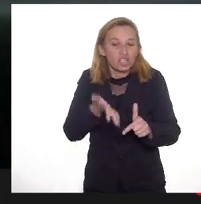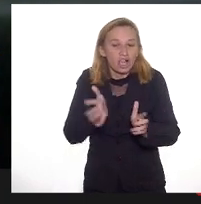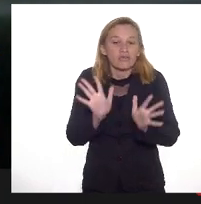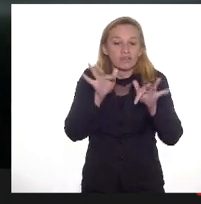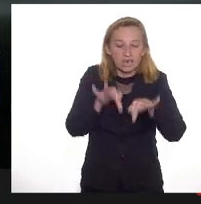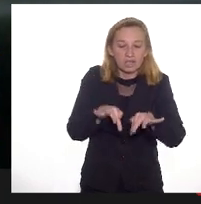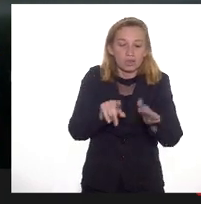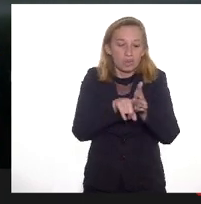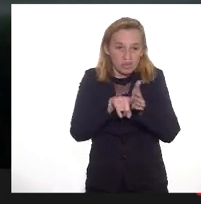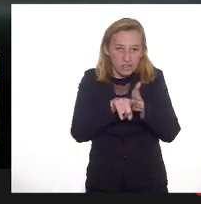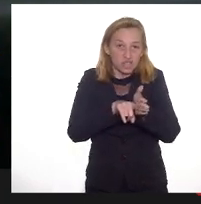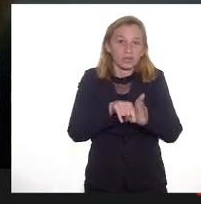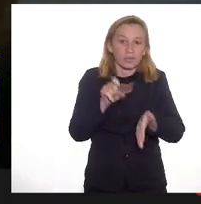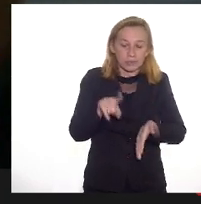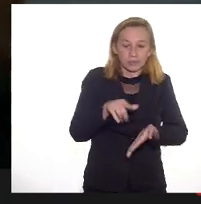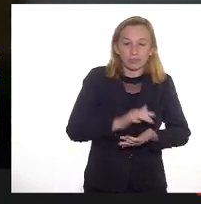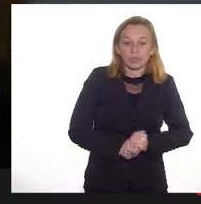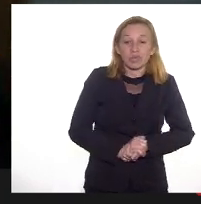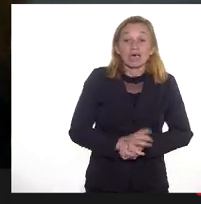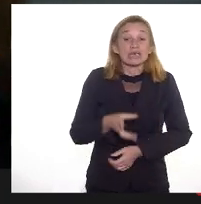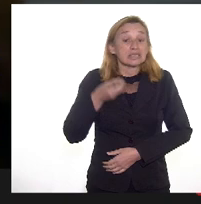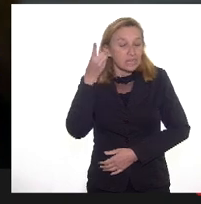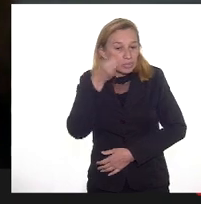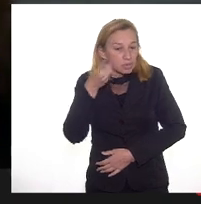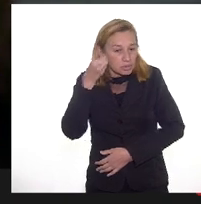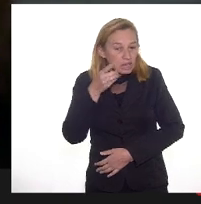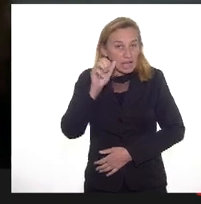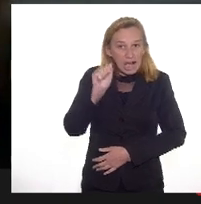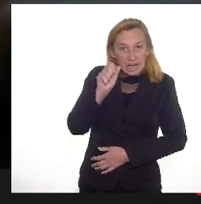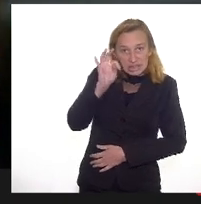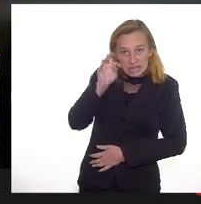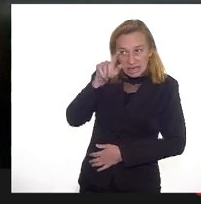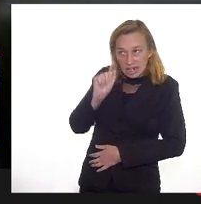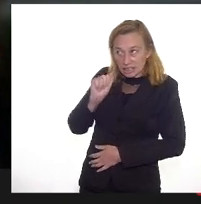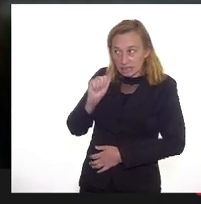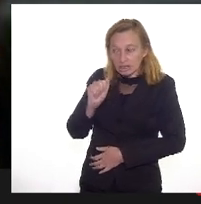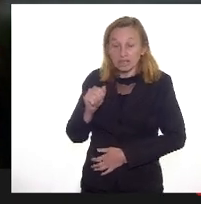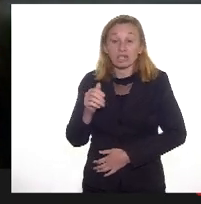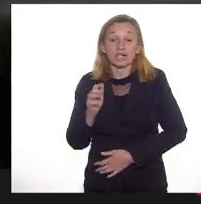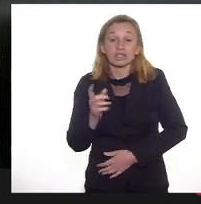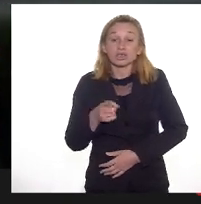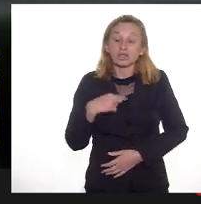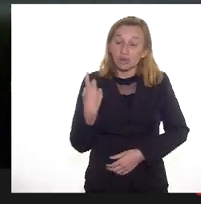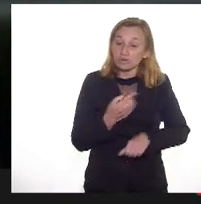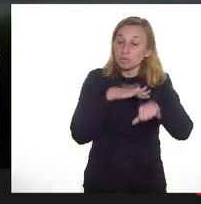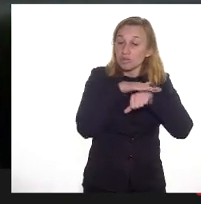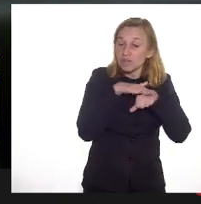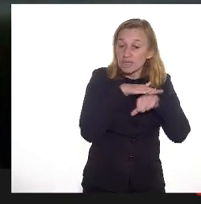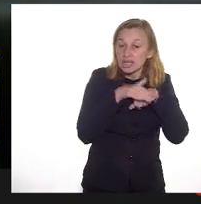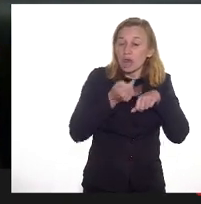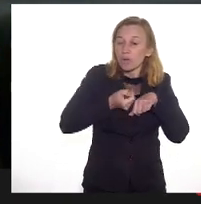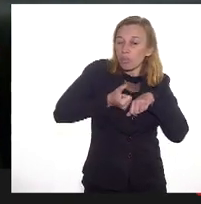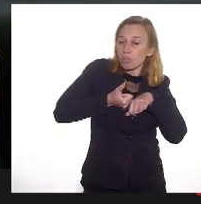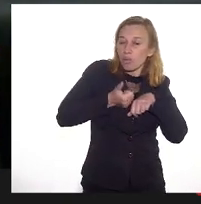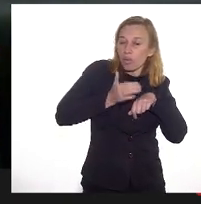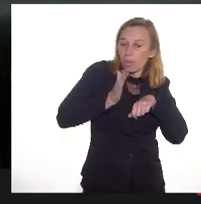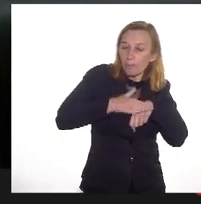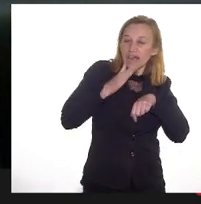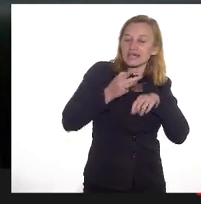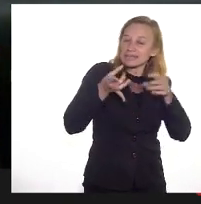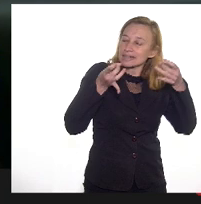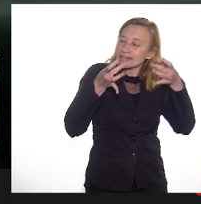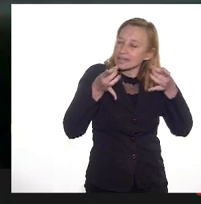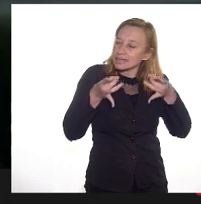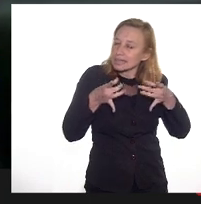essas investigações. Ouvindo o deputado Átila Nunes, vamos conversar um pouco de uma forma mais